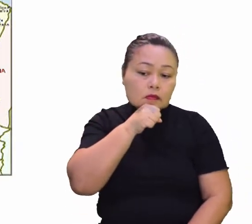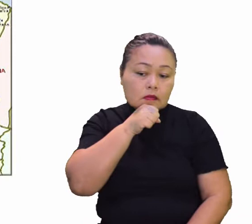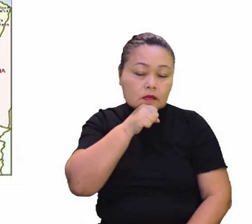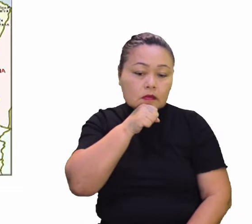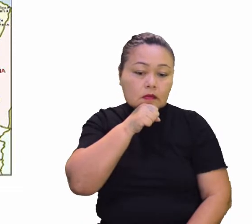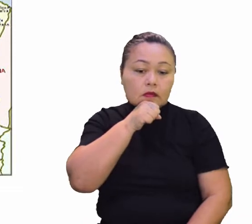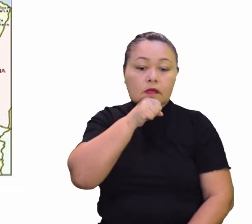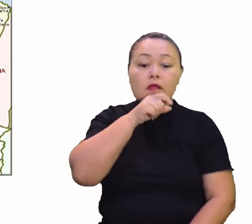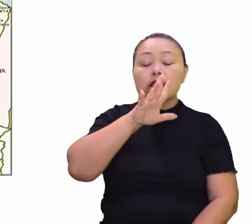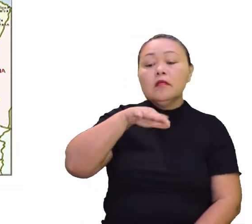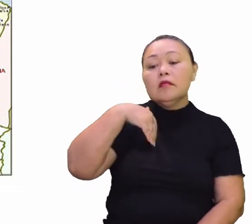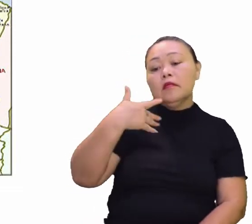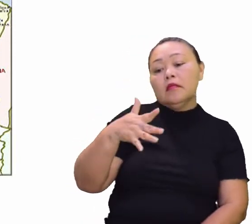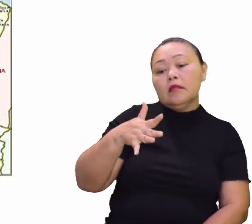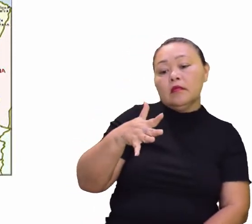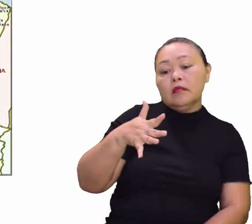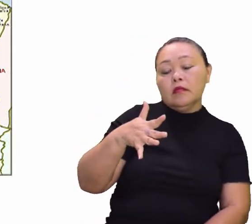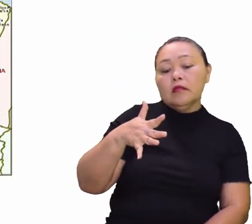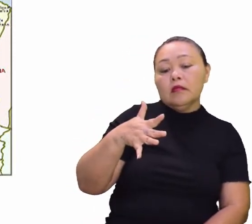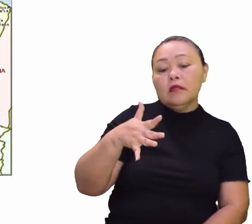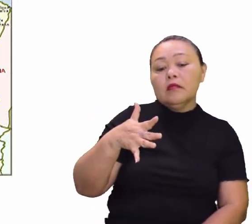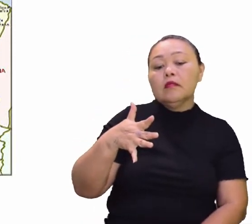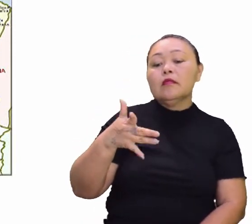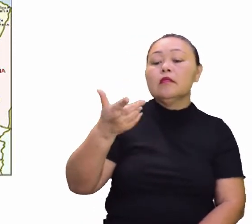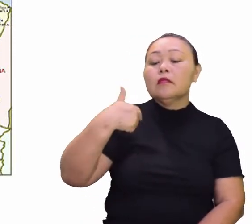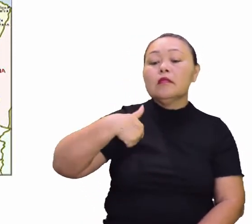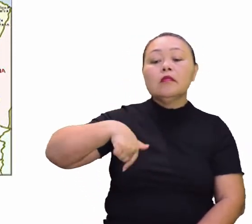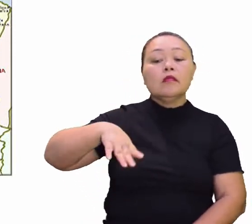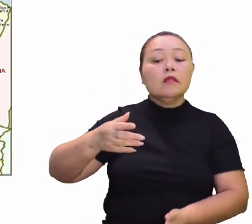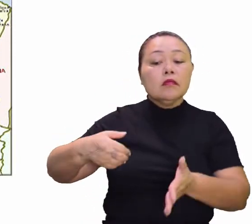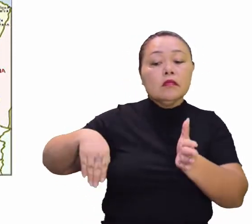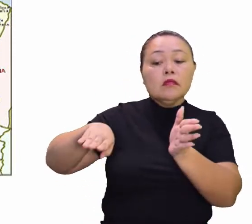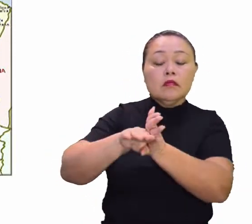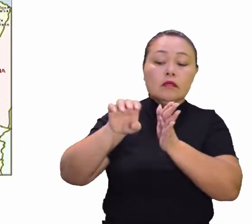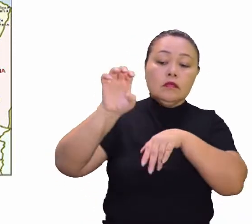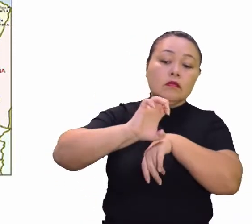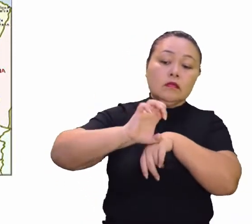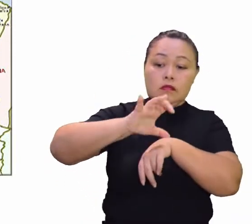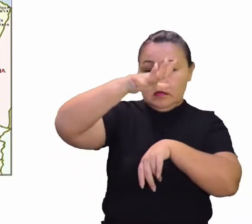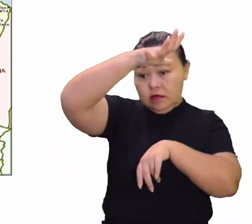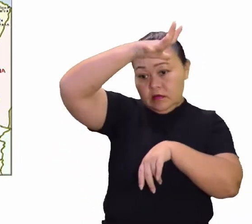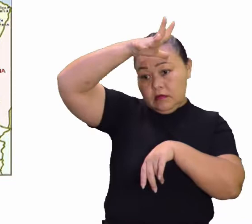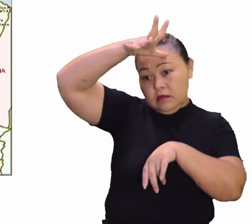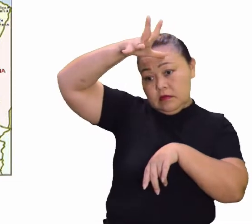ele sai, entra no estado do Amazonas